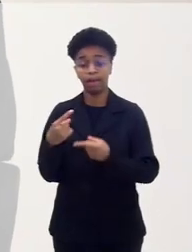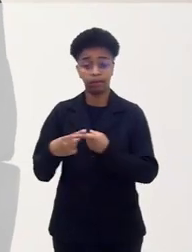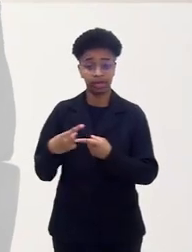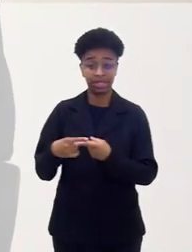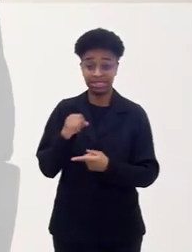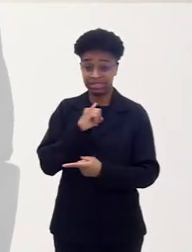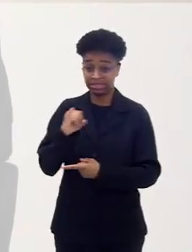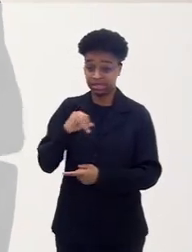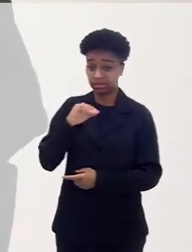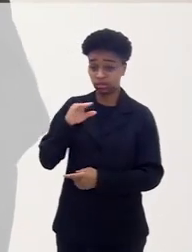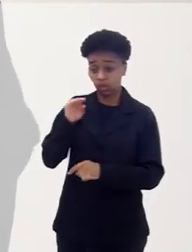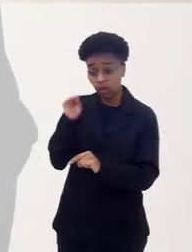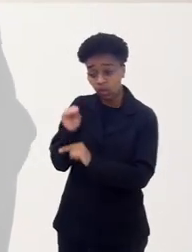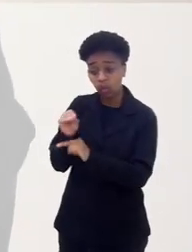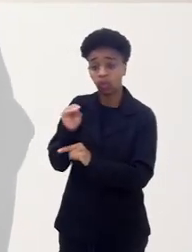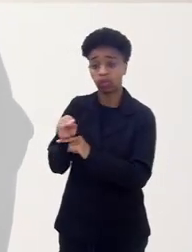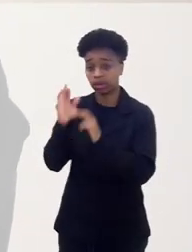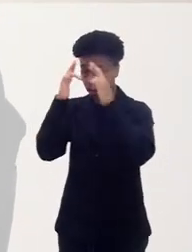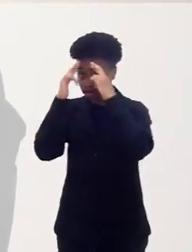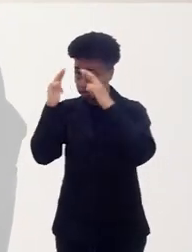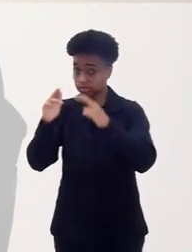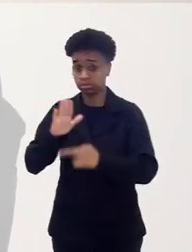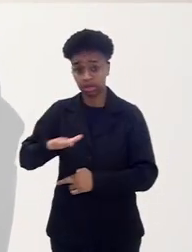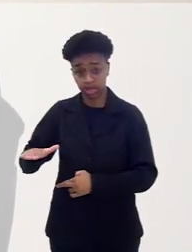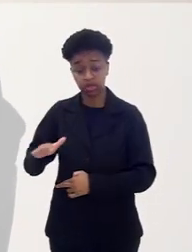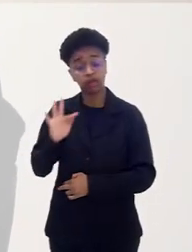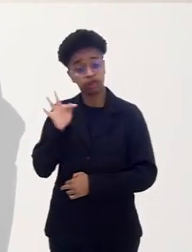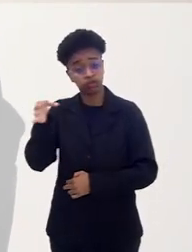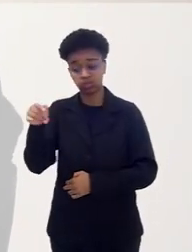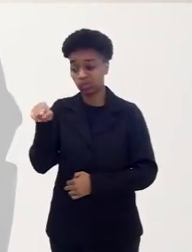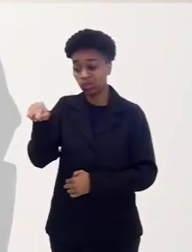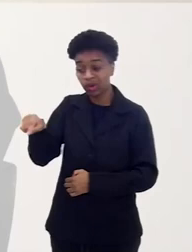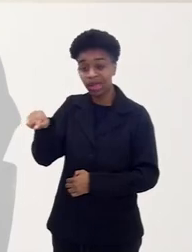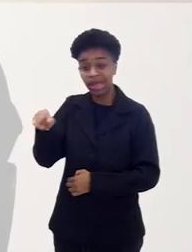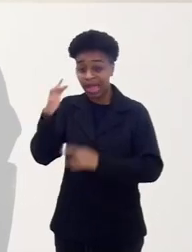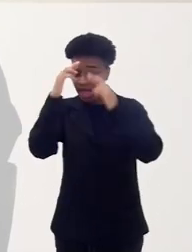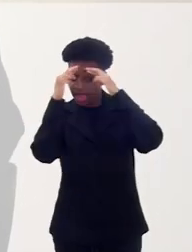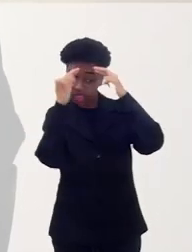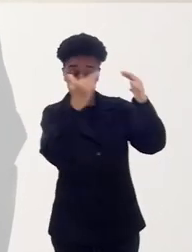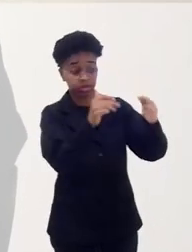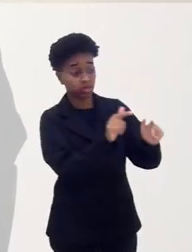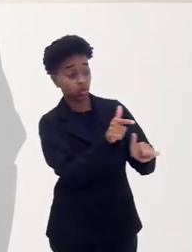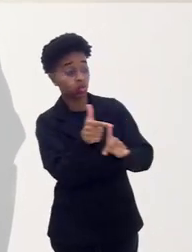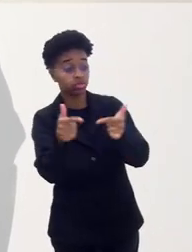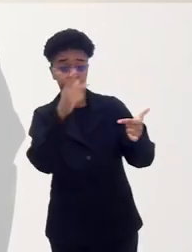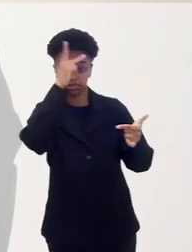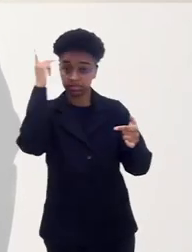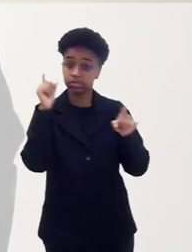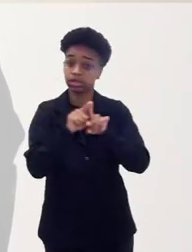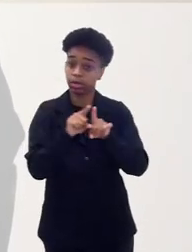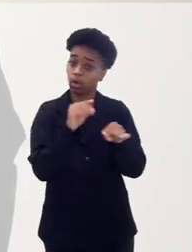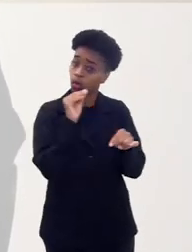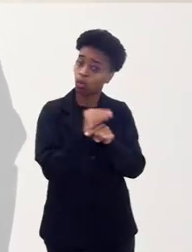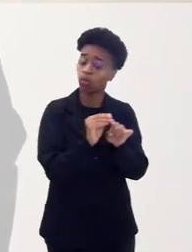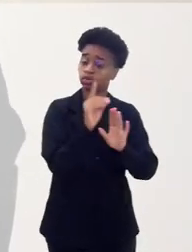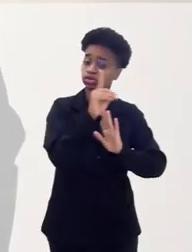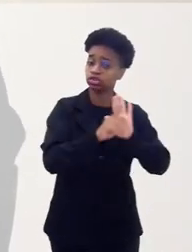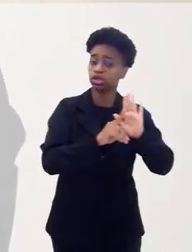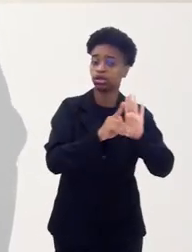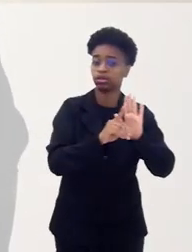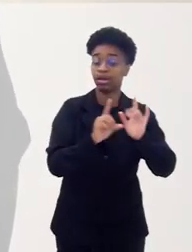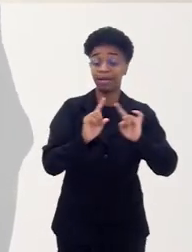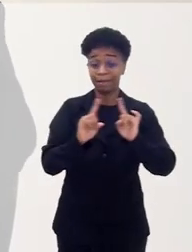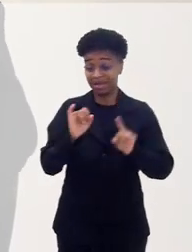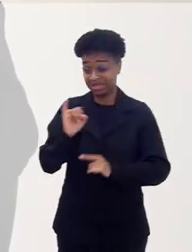uma criança respeitada será um cidadão que respeitará e que cuidará dos direitos dos outros em